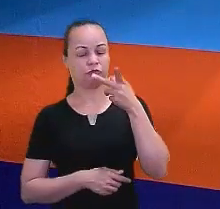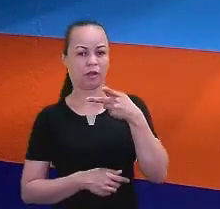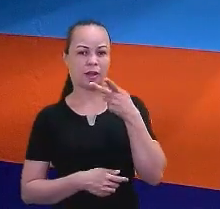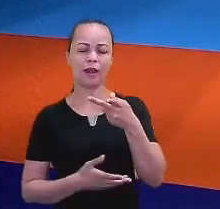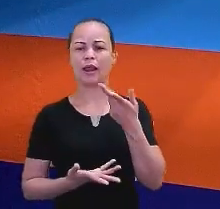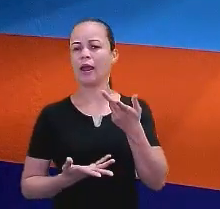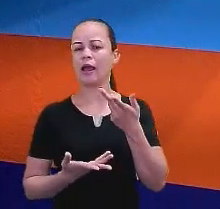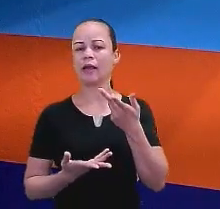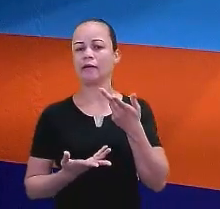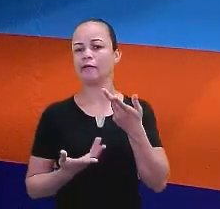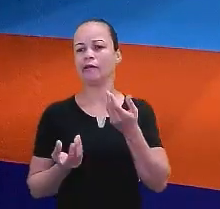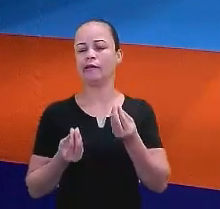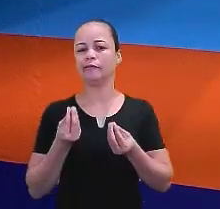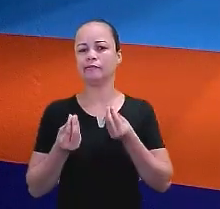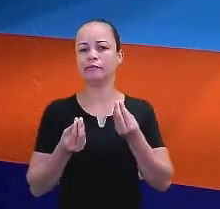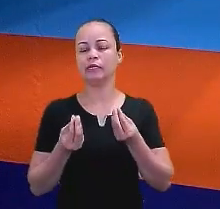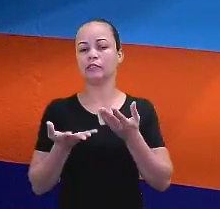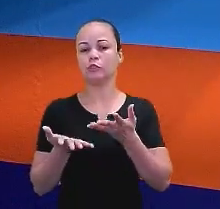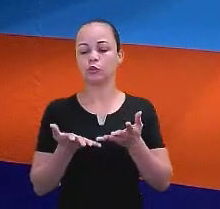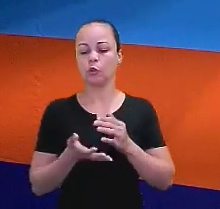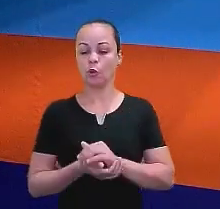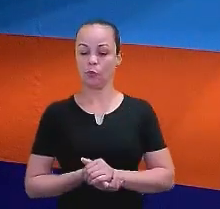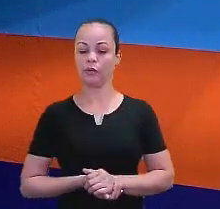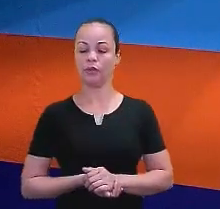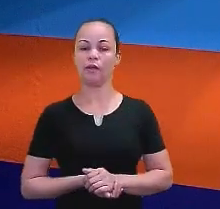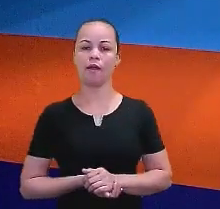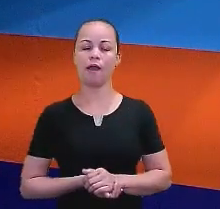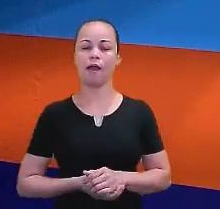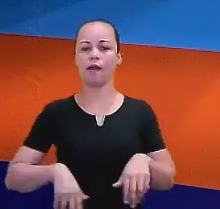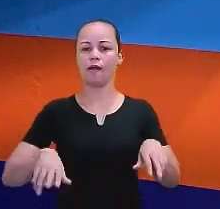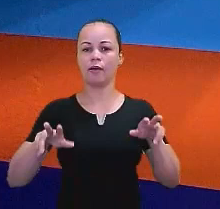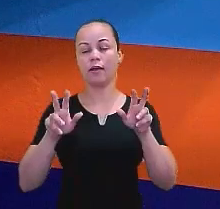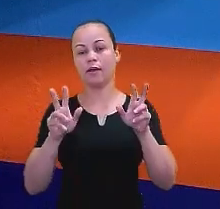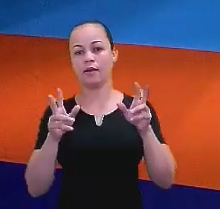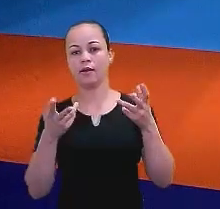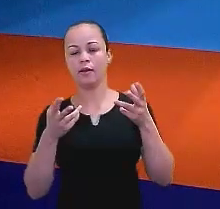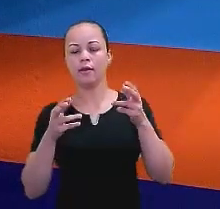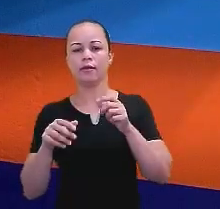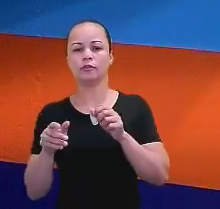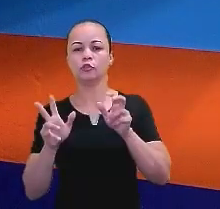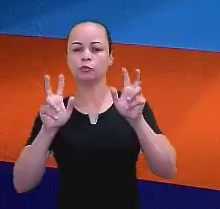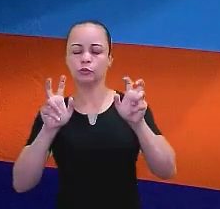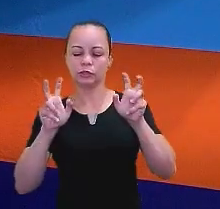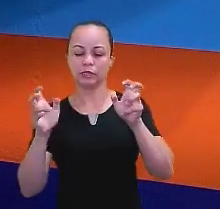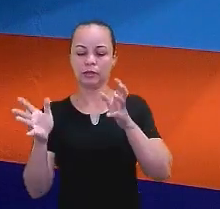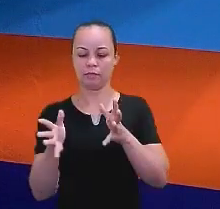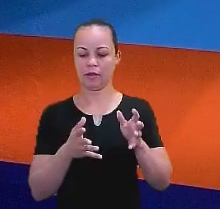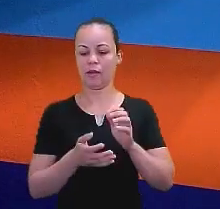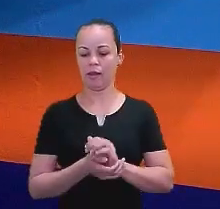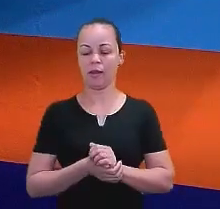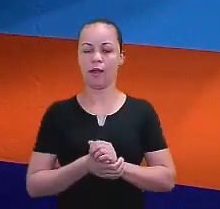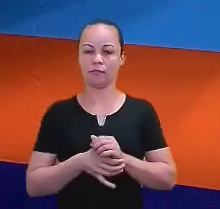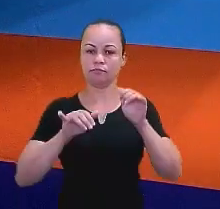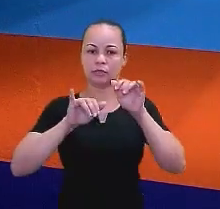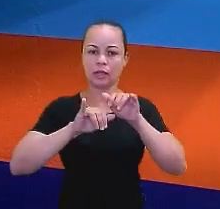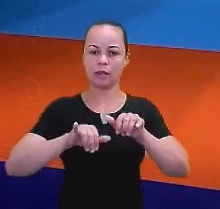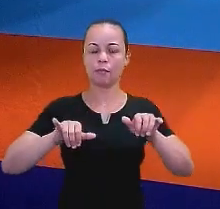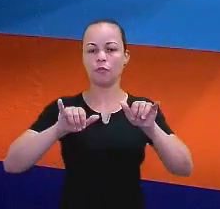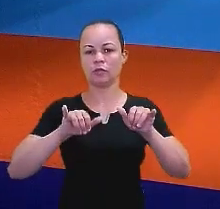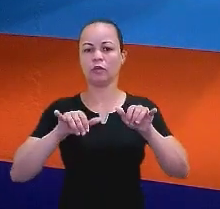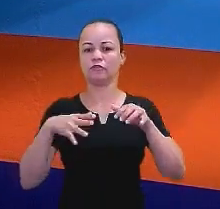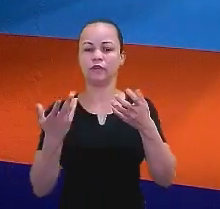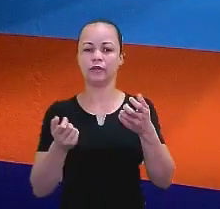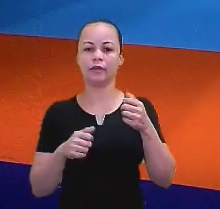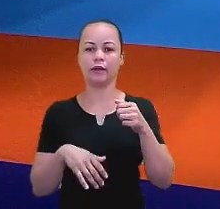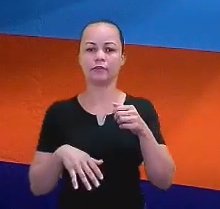muito pontual sobre a República Federativa do Brasil. Lá, desde a proclamação da República até